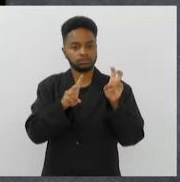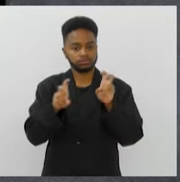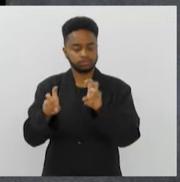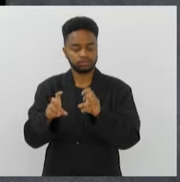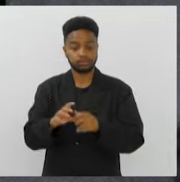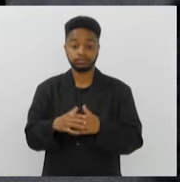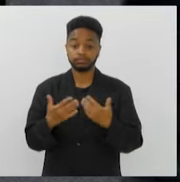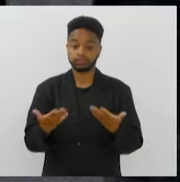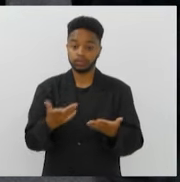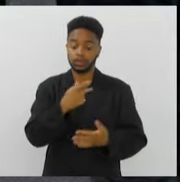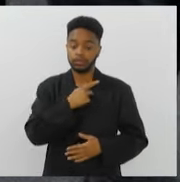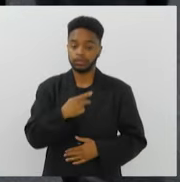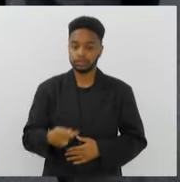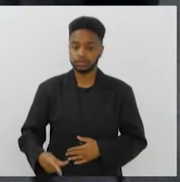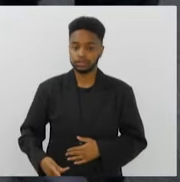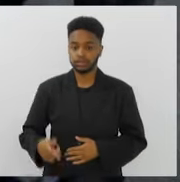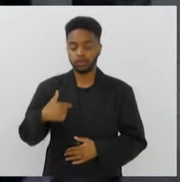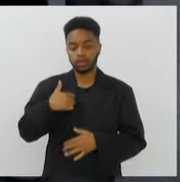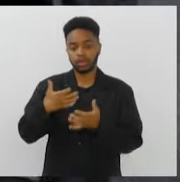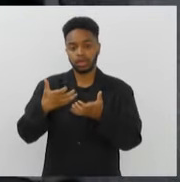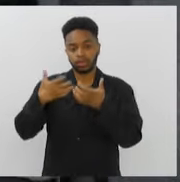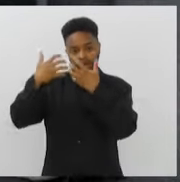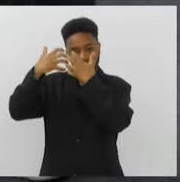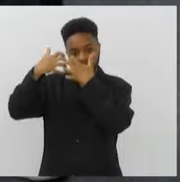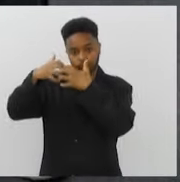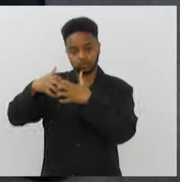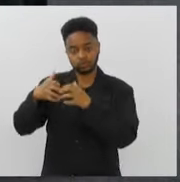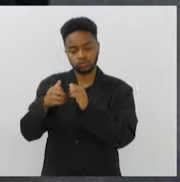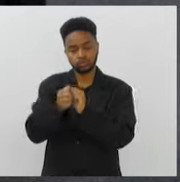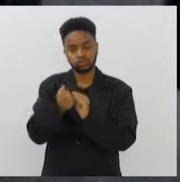presidente, uma reflexão aqui com o plenário.